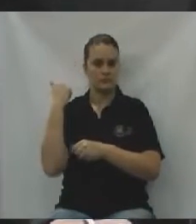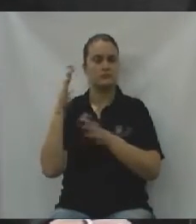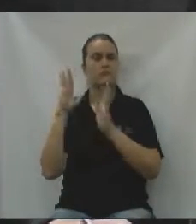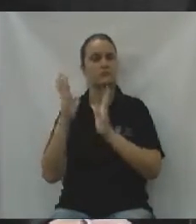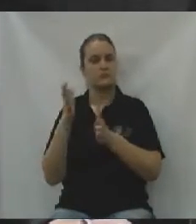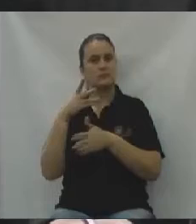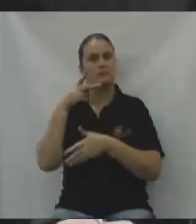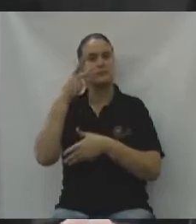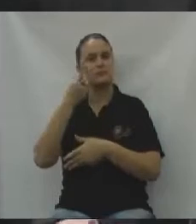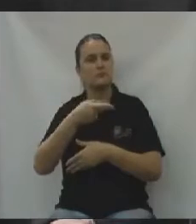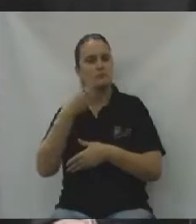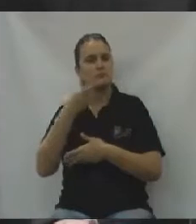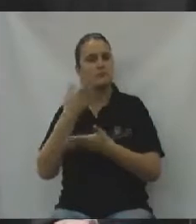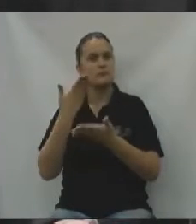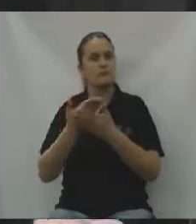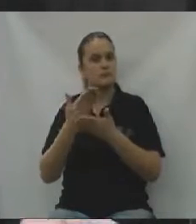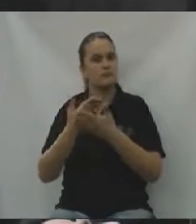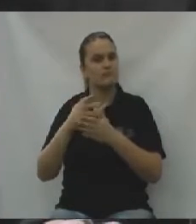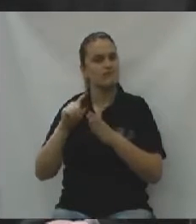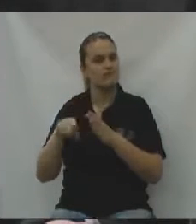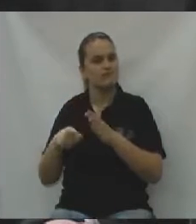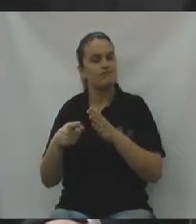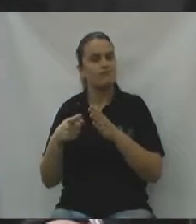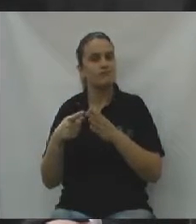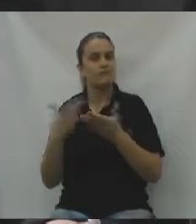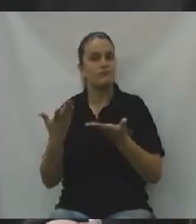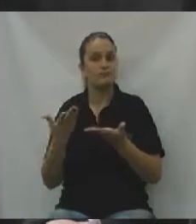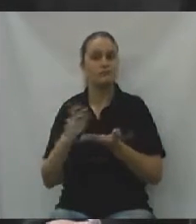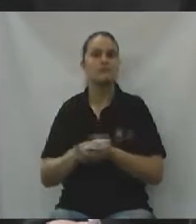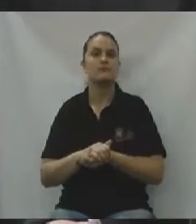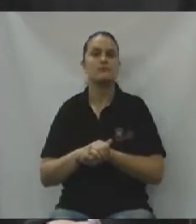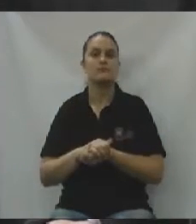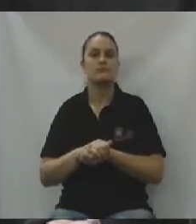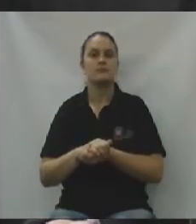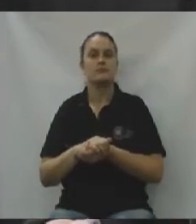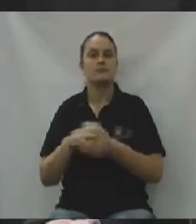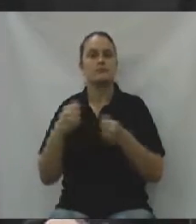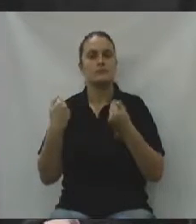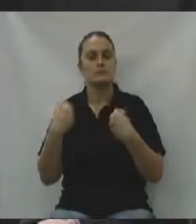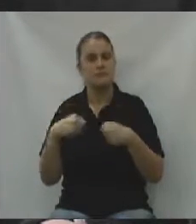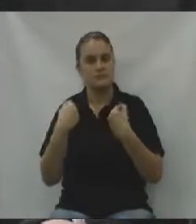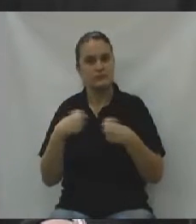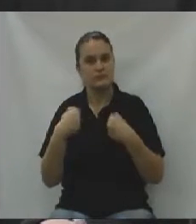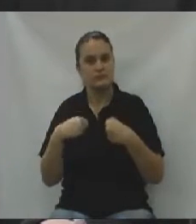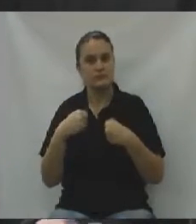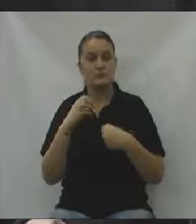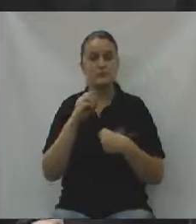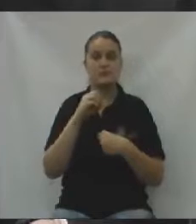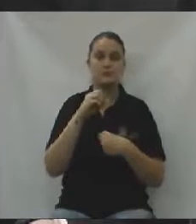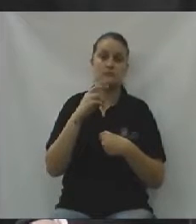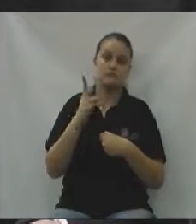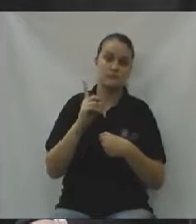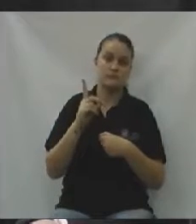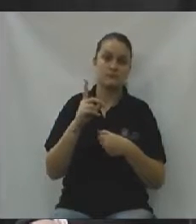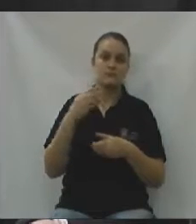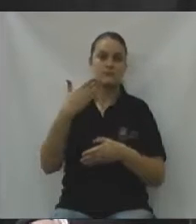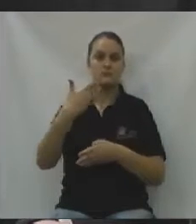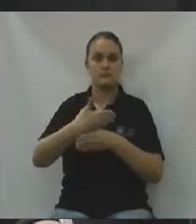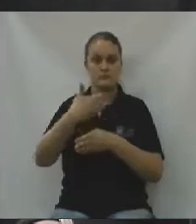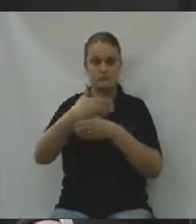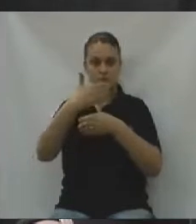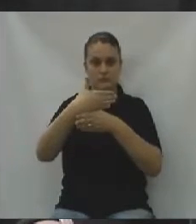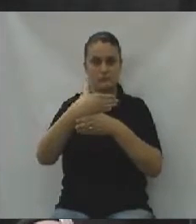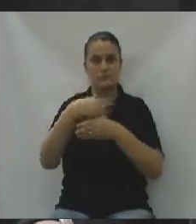trabalhava e estudava por esse fato da necessidade ou não da construção,